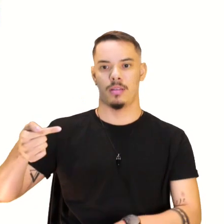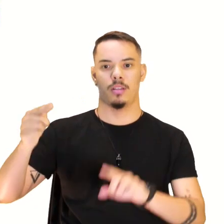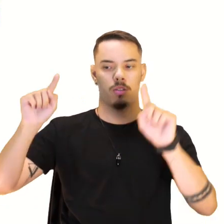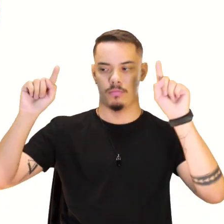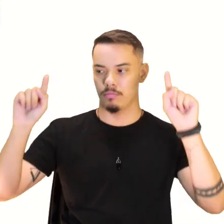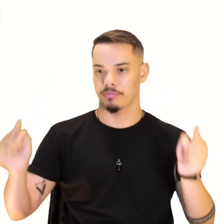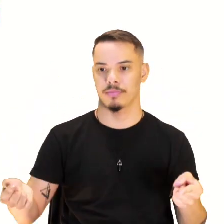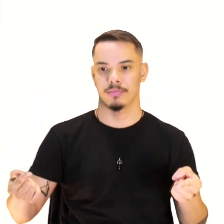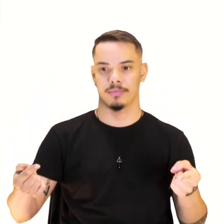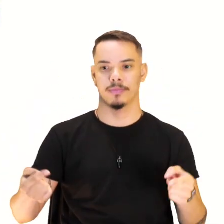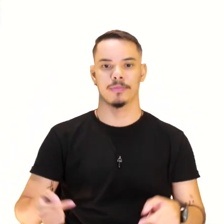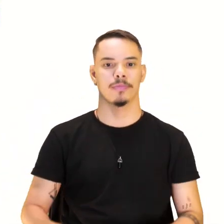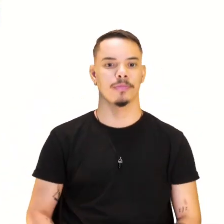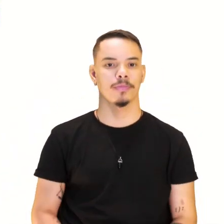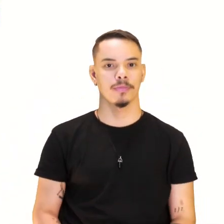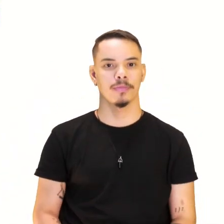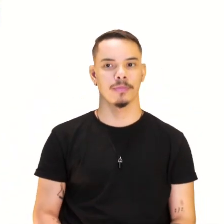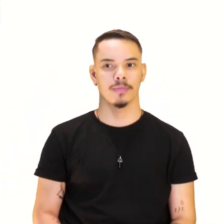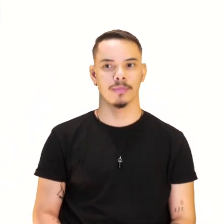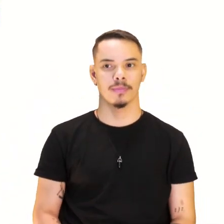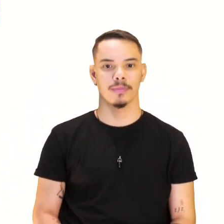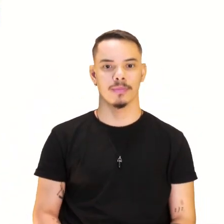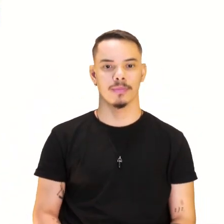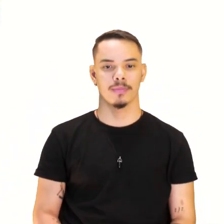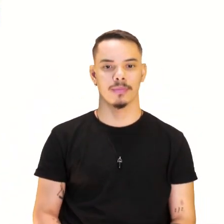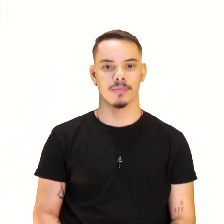Beleza. 5 termos. 5 Fechou. termos.